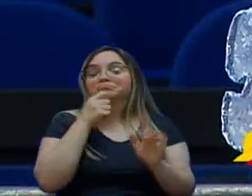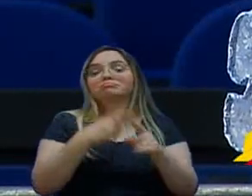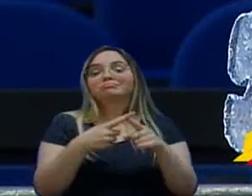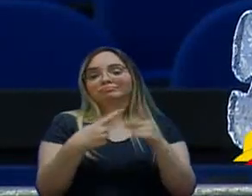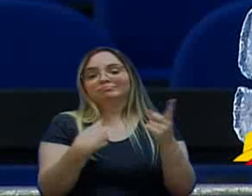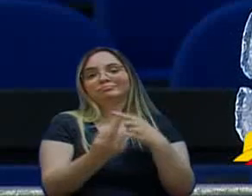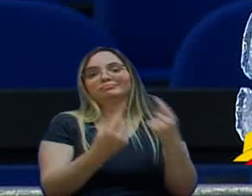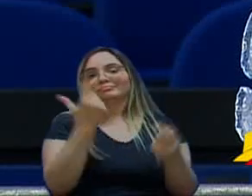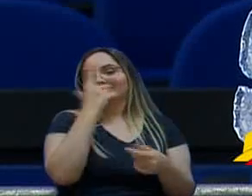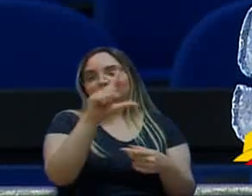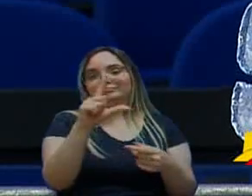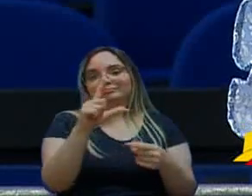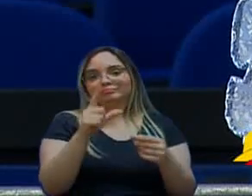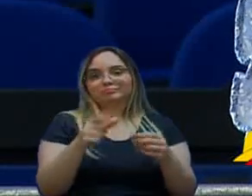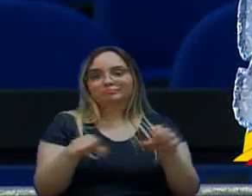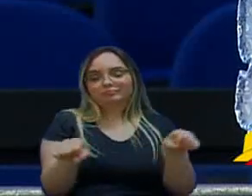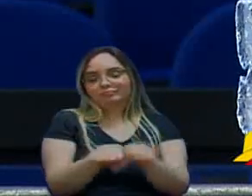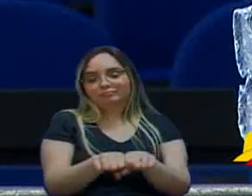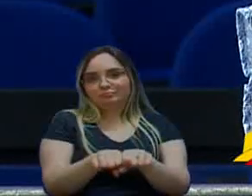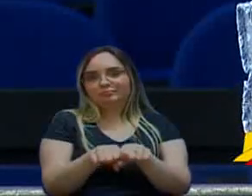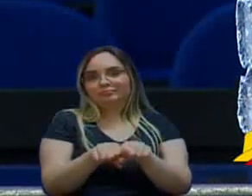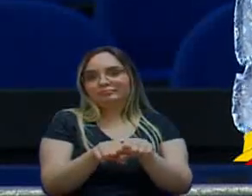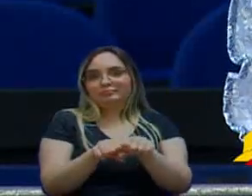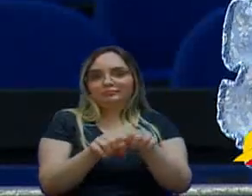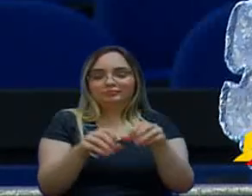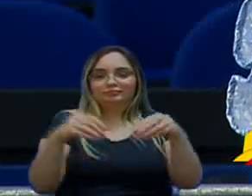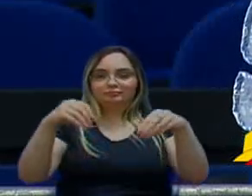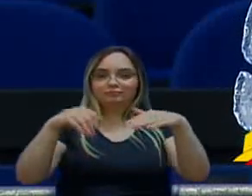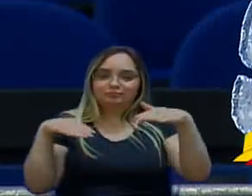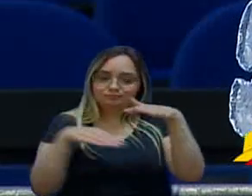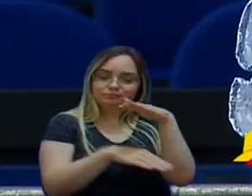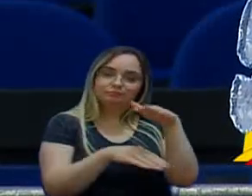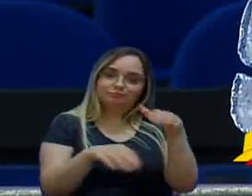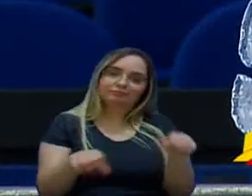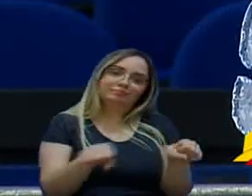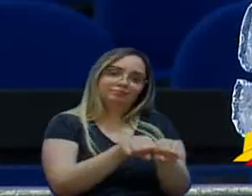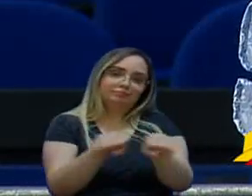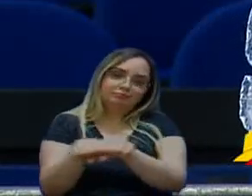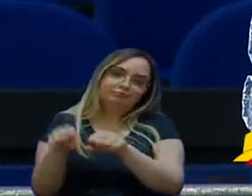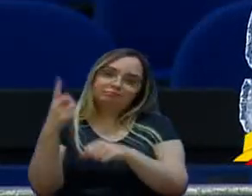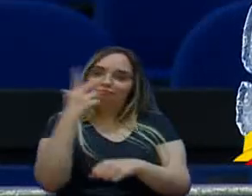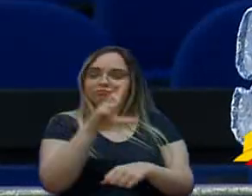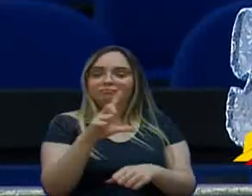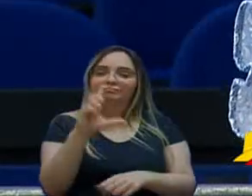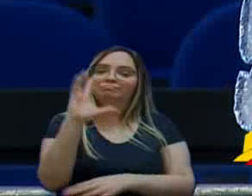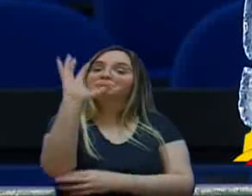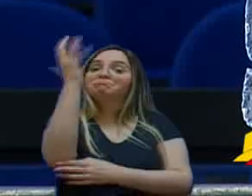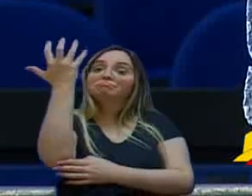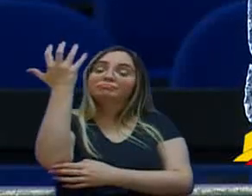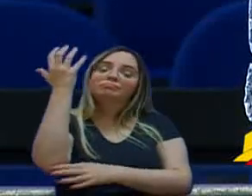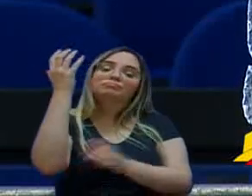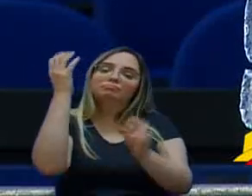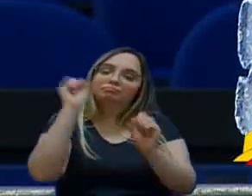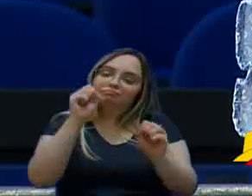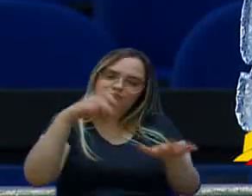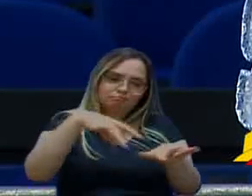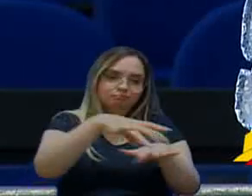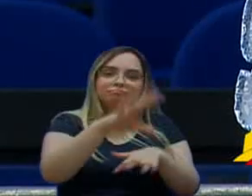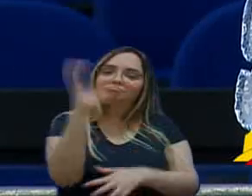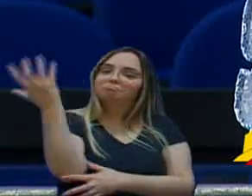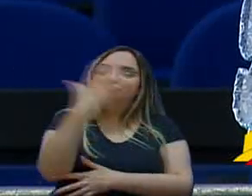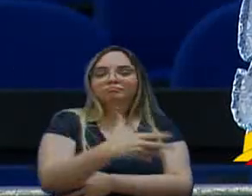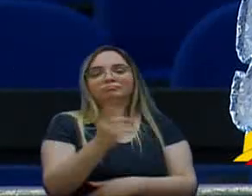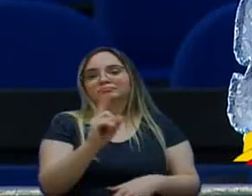nas avenidas novas. Por quê? Não podem ser plantadas árvores, elas não caem, não são derrubadas, e o